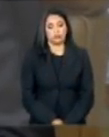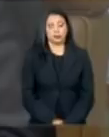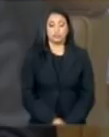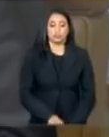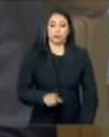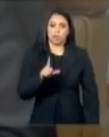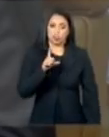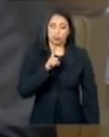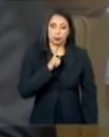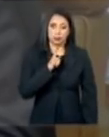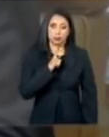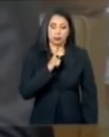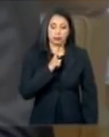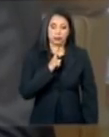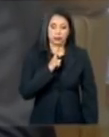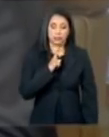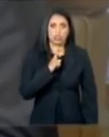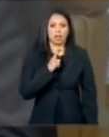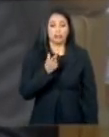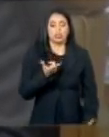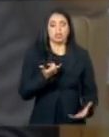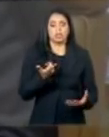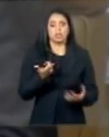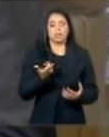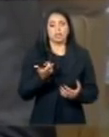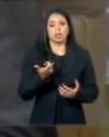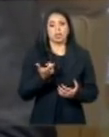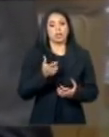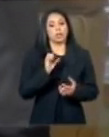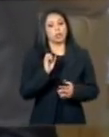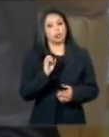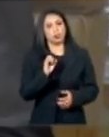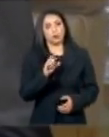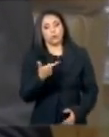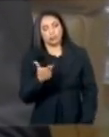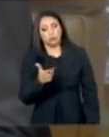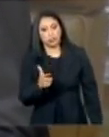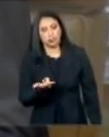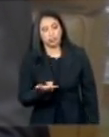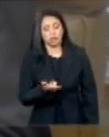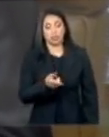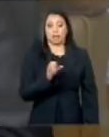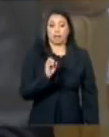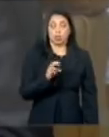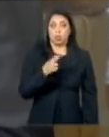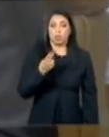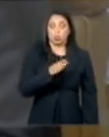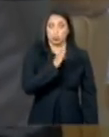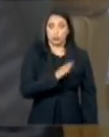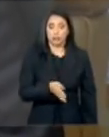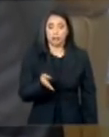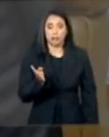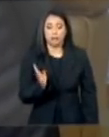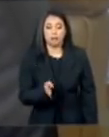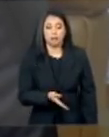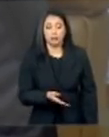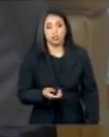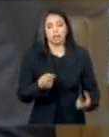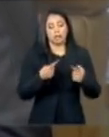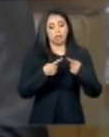ou da validade ou da nulidade ou da normalidade do ato inconstitucional